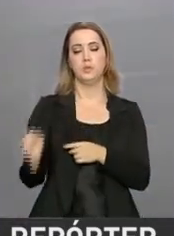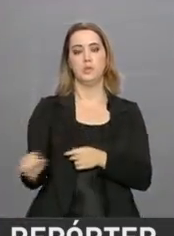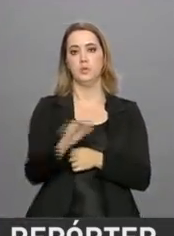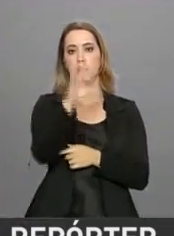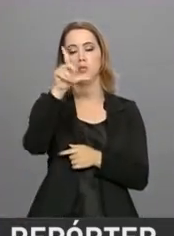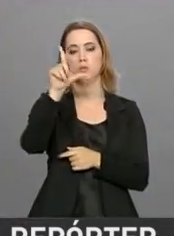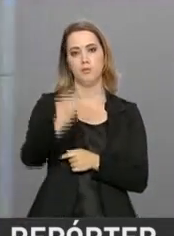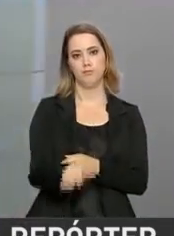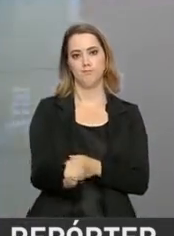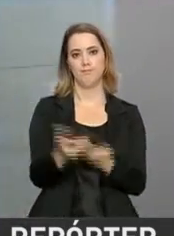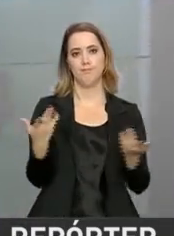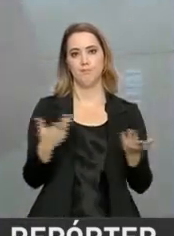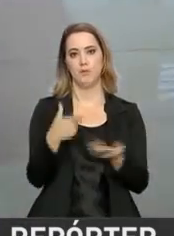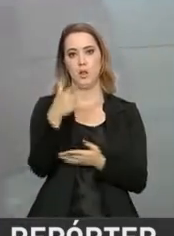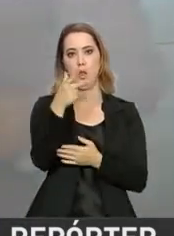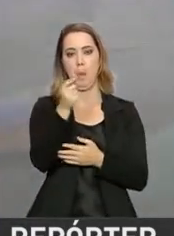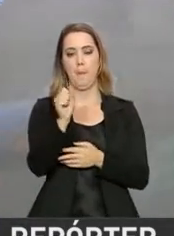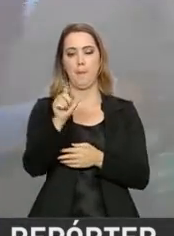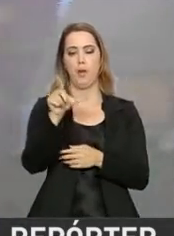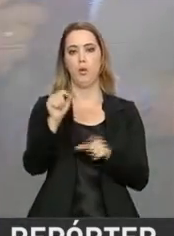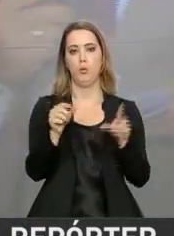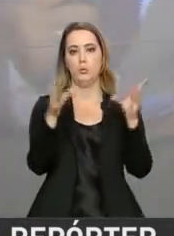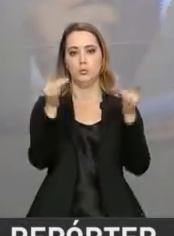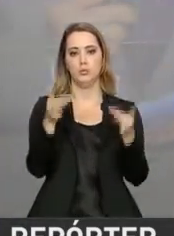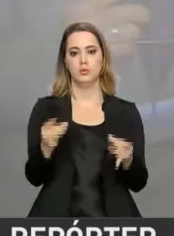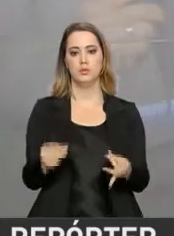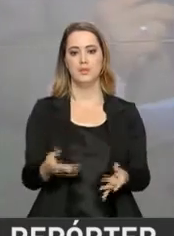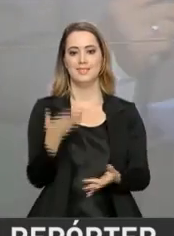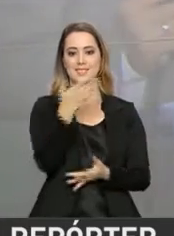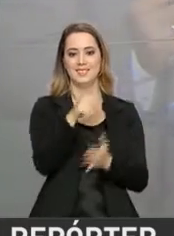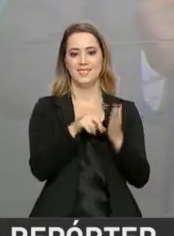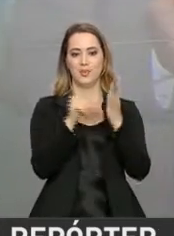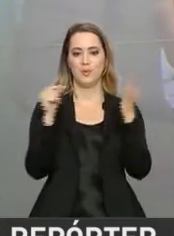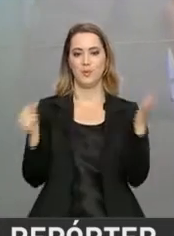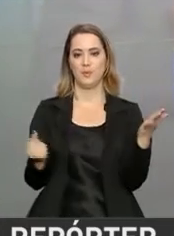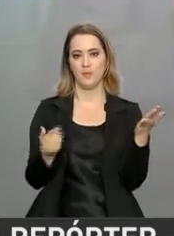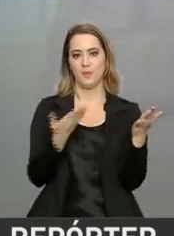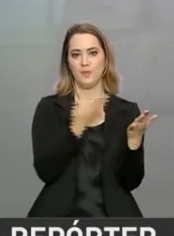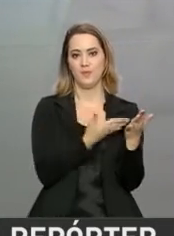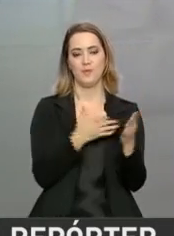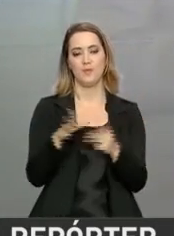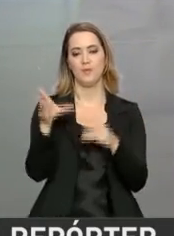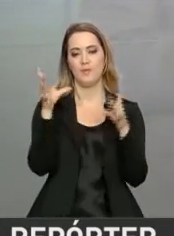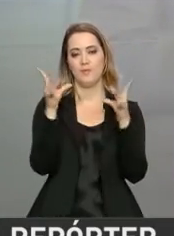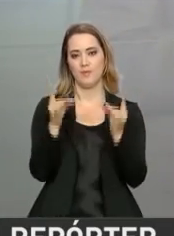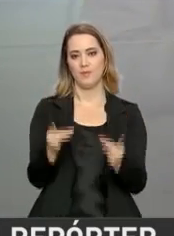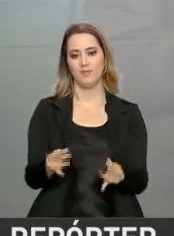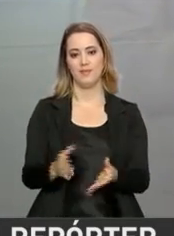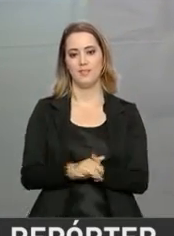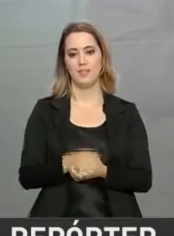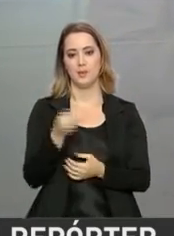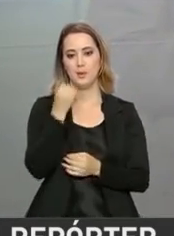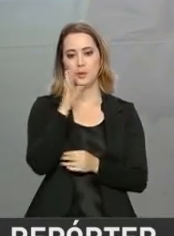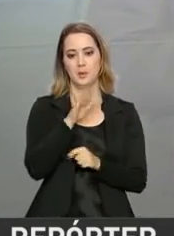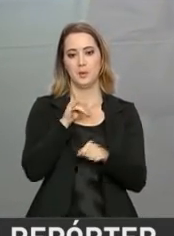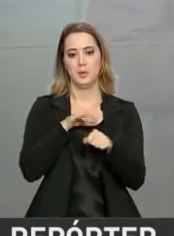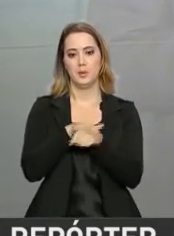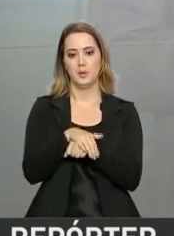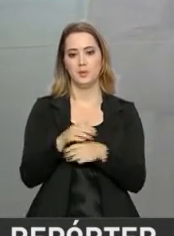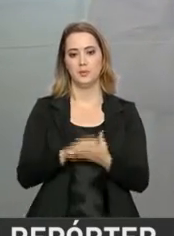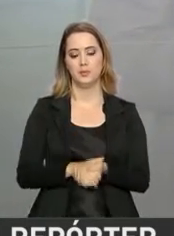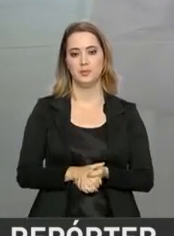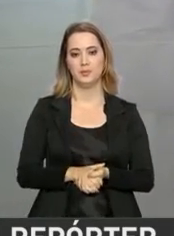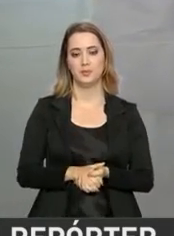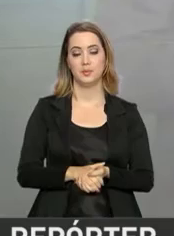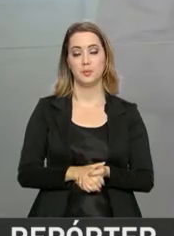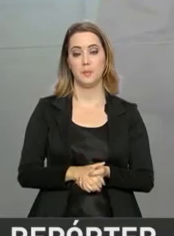conversar com o repórter Paulo La Sálvia, que está lá, não em Washington, sim no Palácio do Planalto. Tem mais detalhes para a gente. Paulo, boa noite. Boa